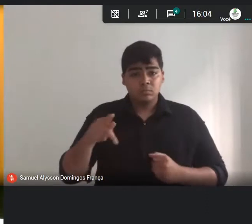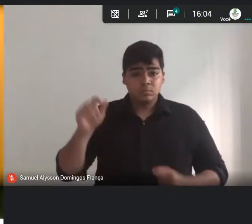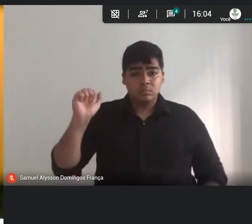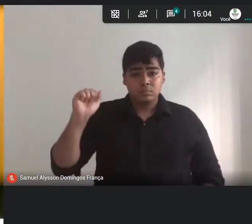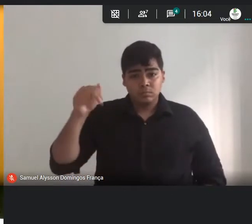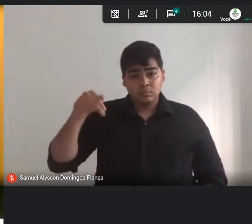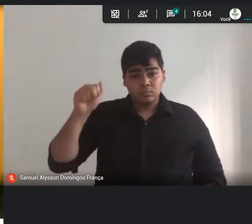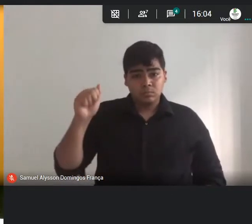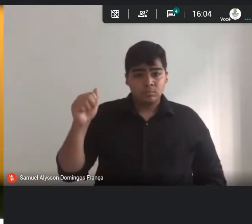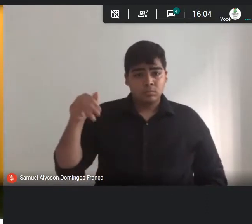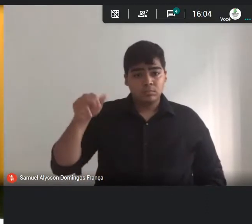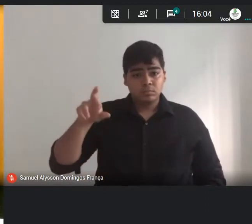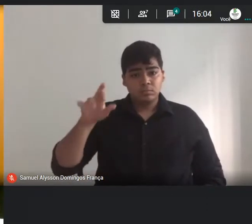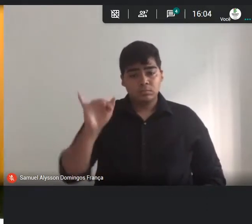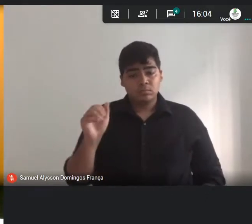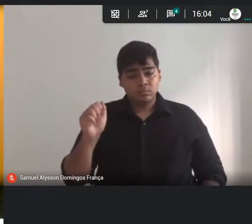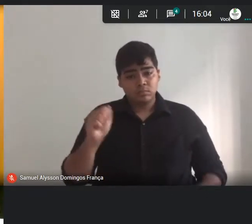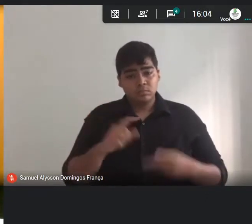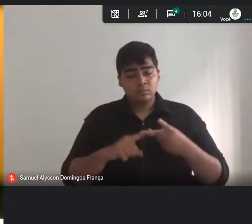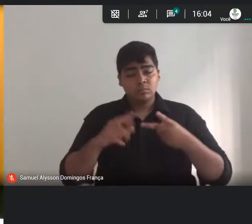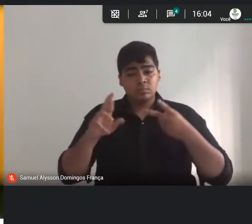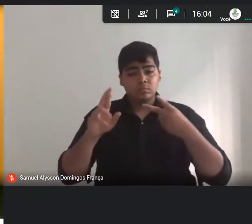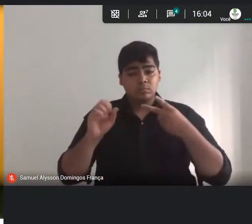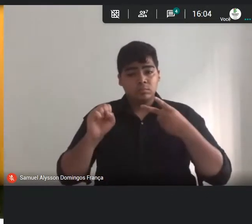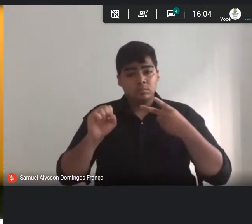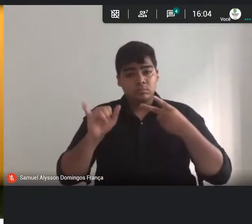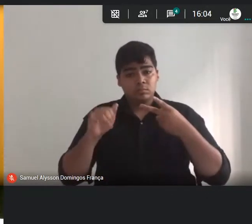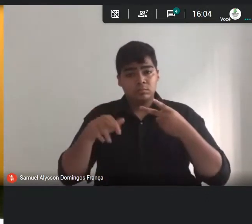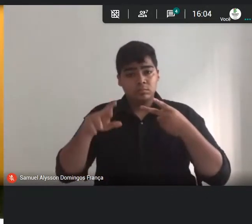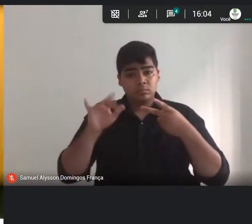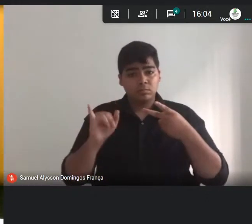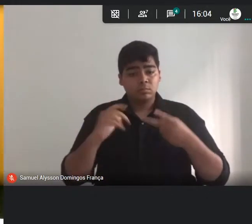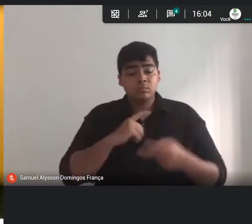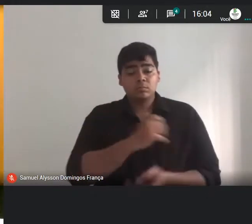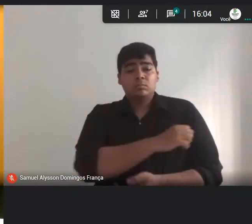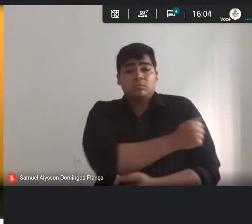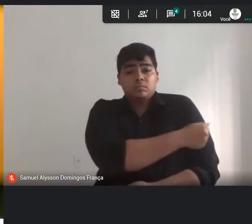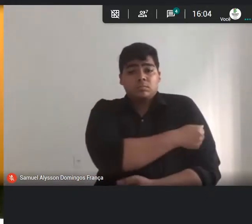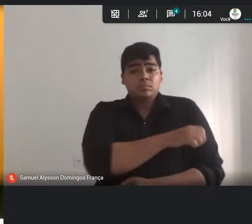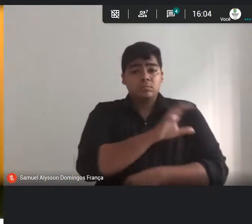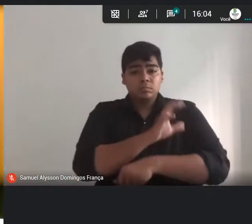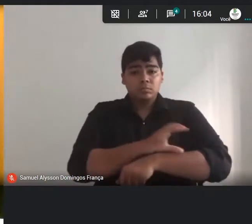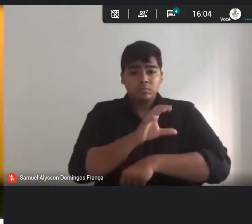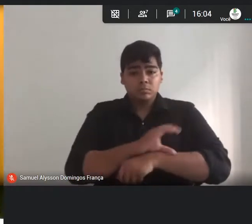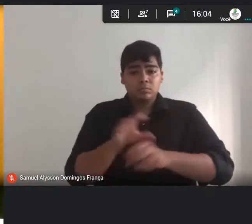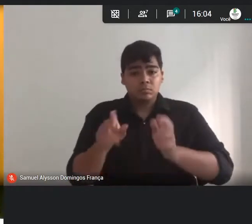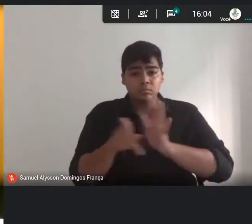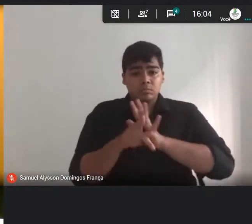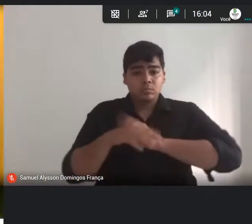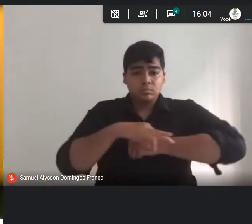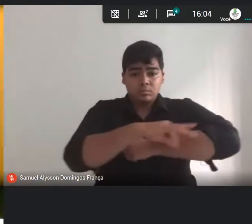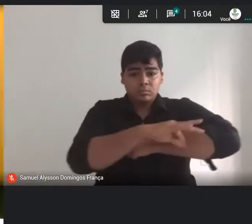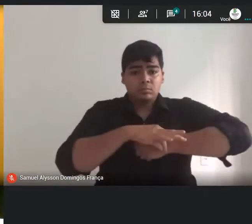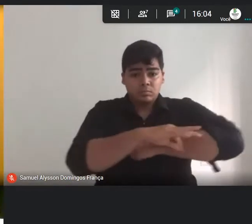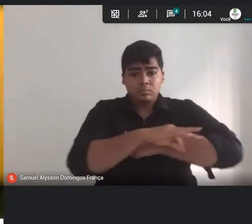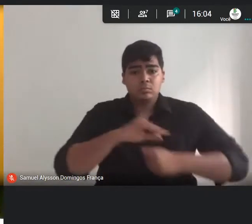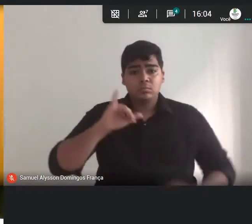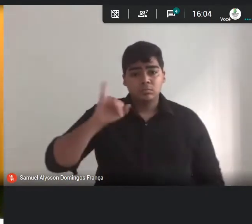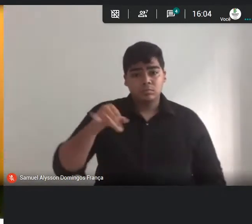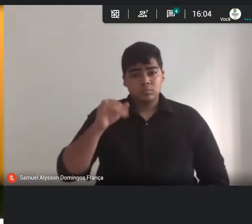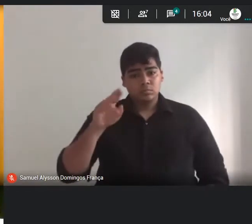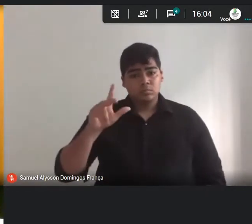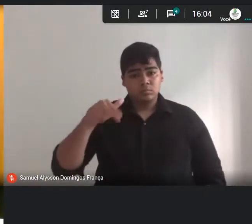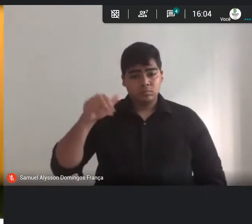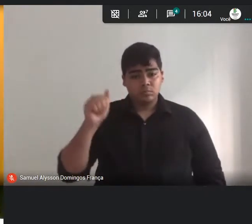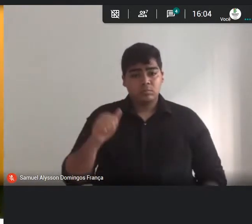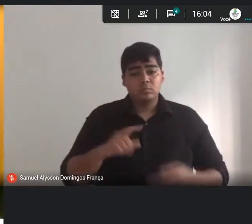e Rosemary Ferreira, pelos alunos do curso integrado em edificações Juliana Dias e Valderedo, Gislaine e